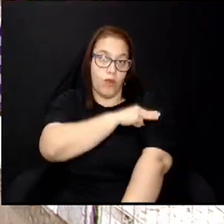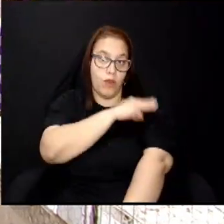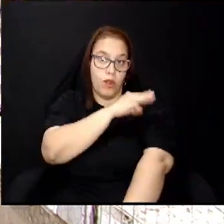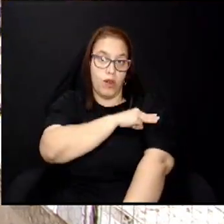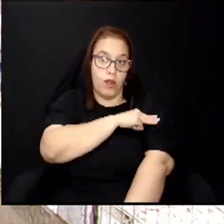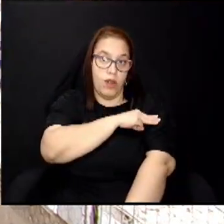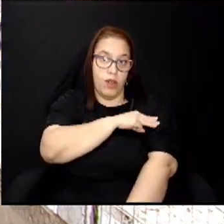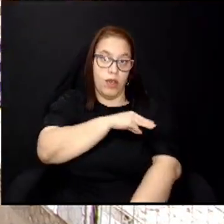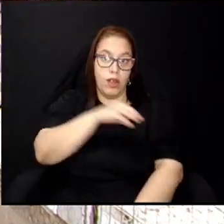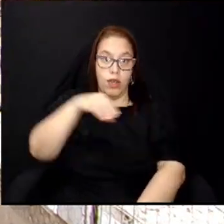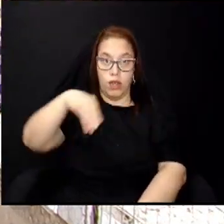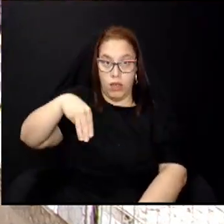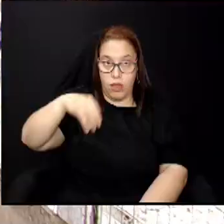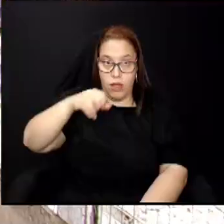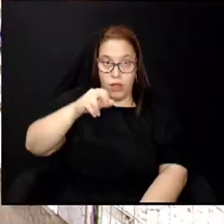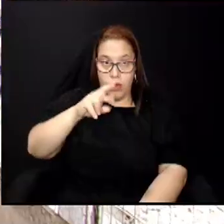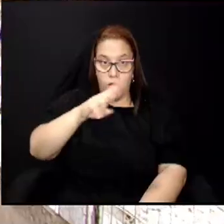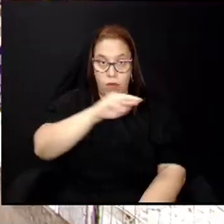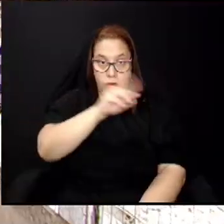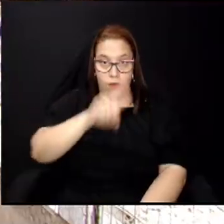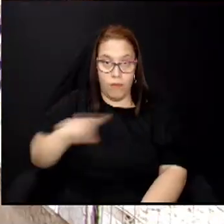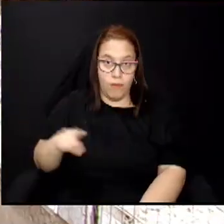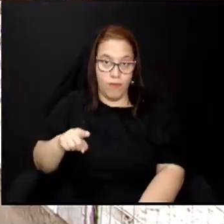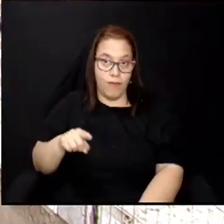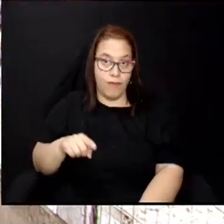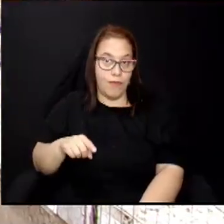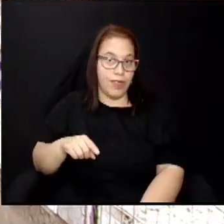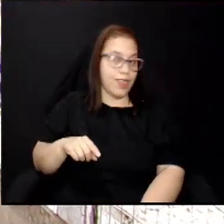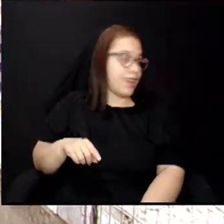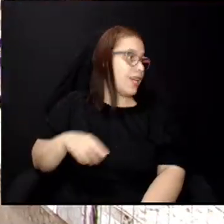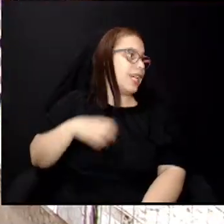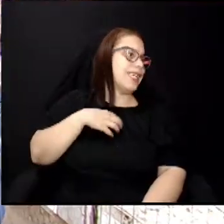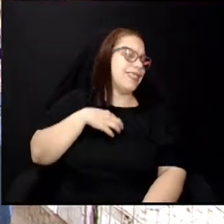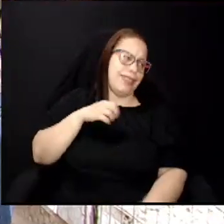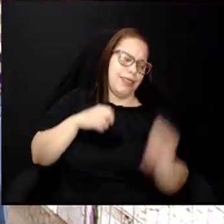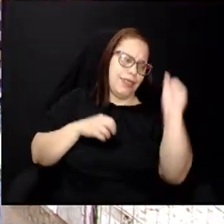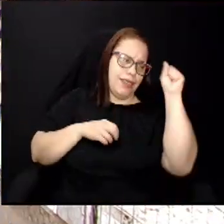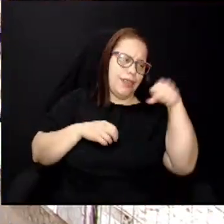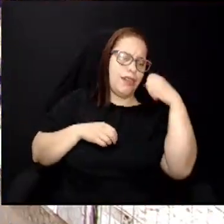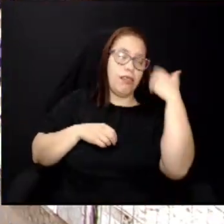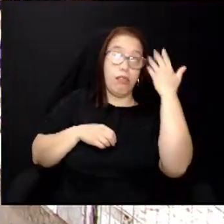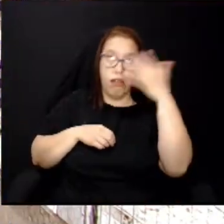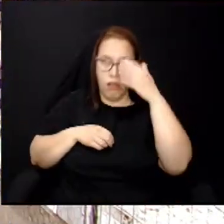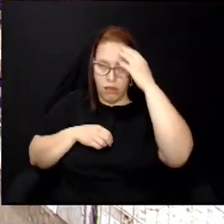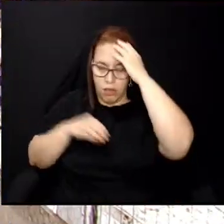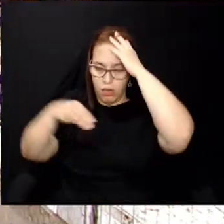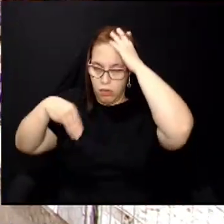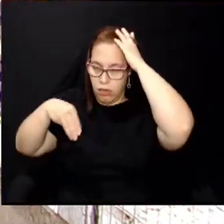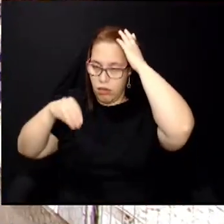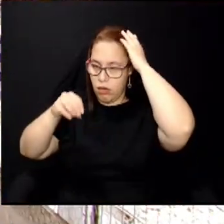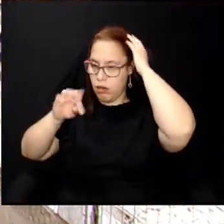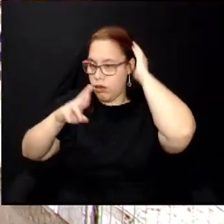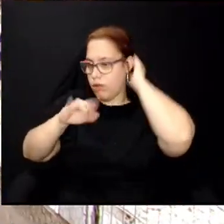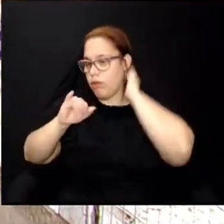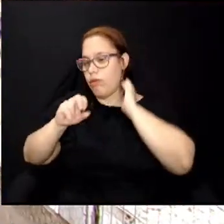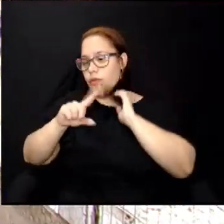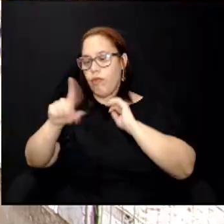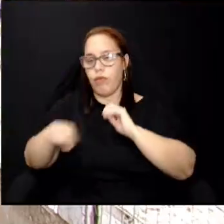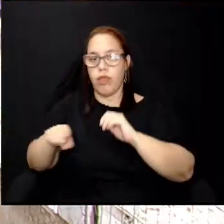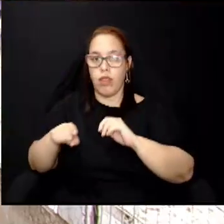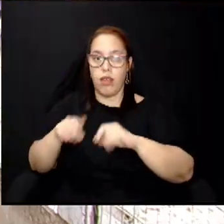matrizes, que todo mundo, né, passava mal com aquilo. Exatamente. Matrizes, por que aquela matriz inteira dava